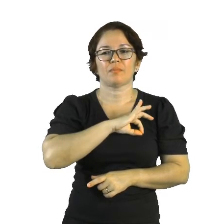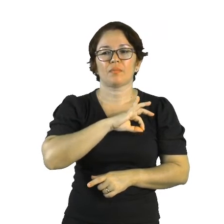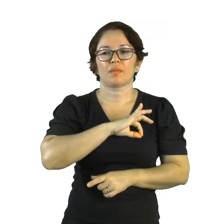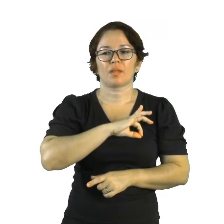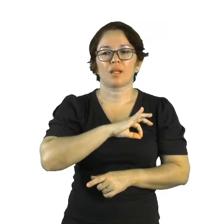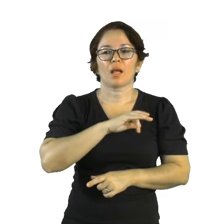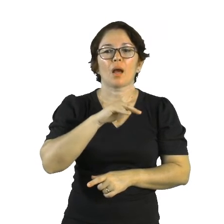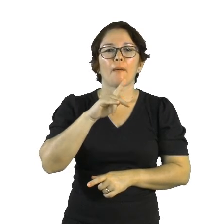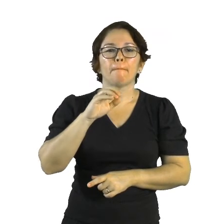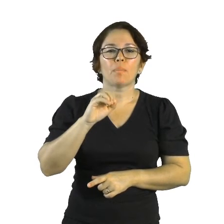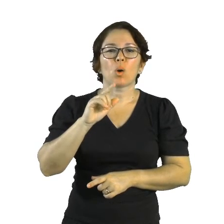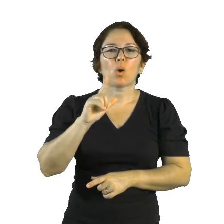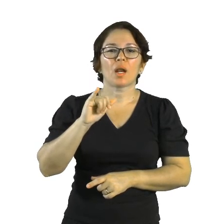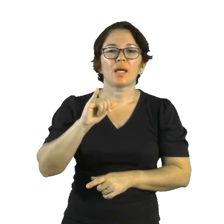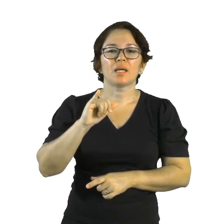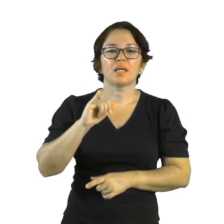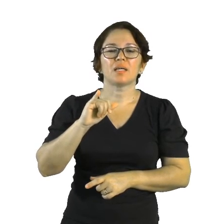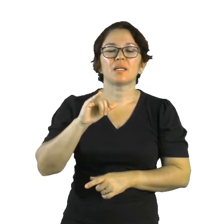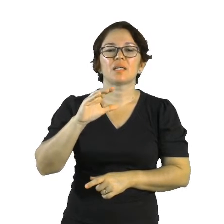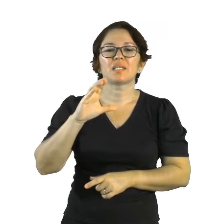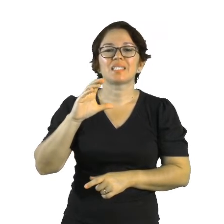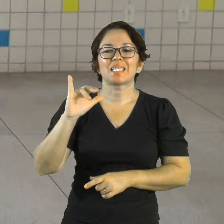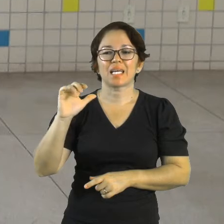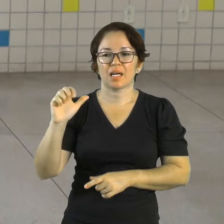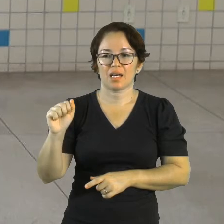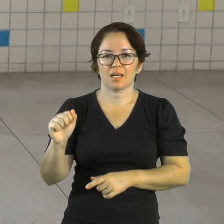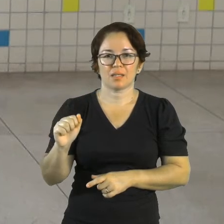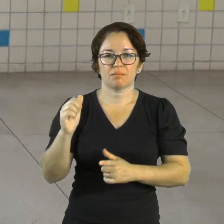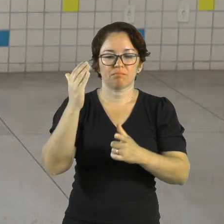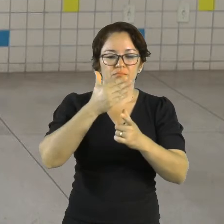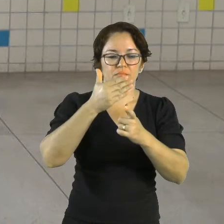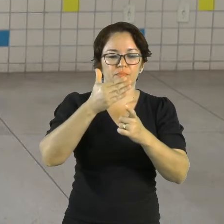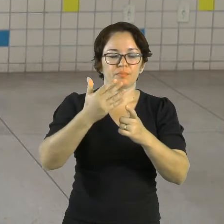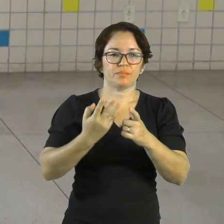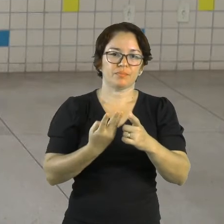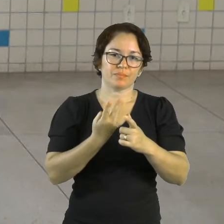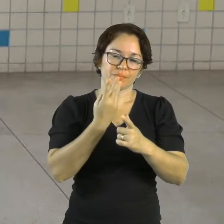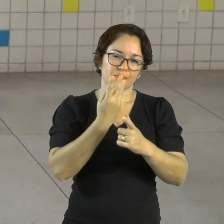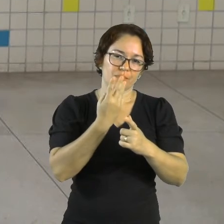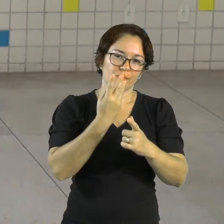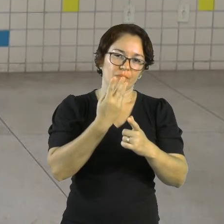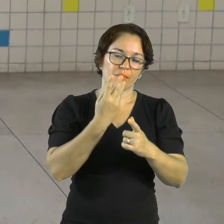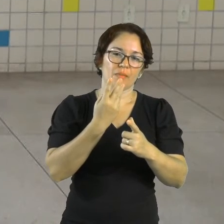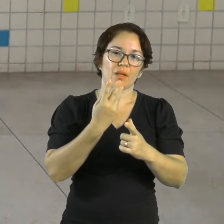Polícia. 4 sílabas. Qual é a sílaba tônica?